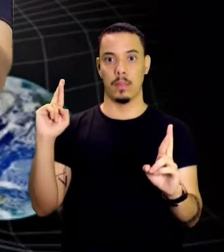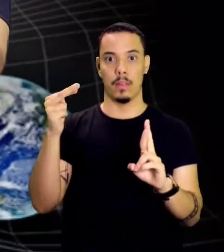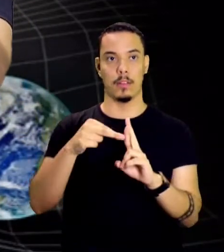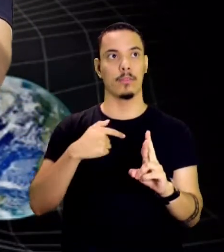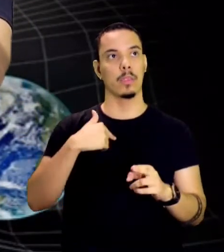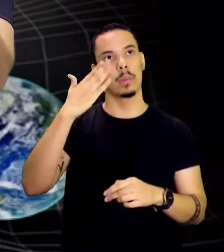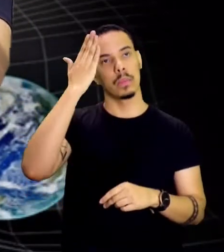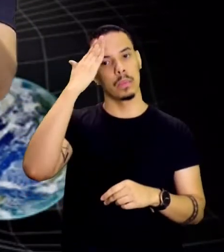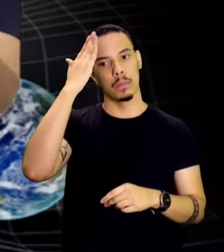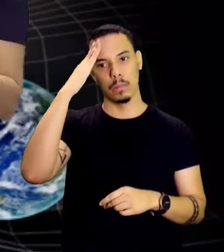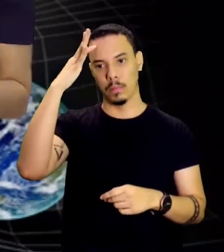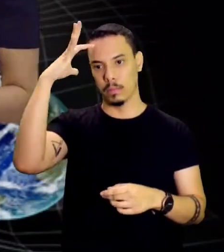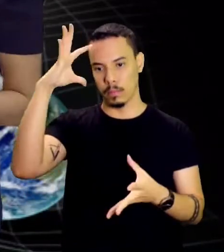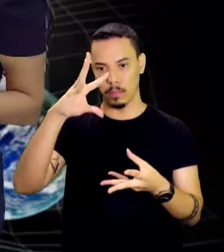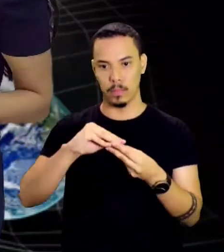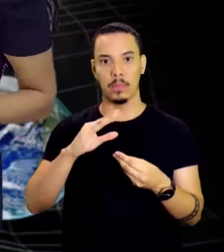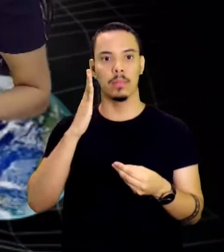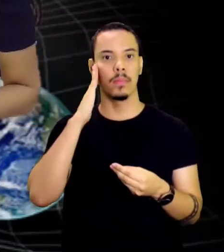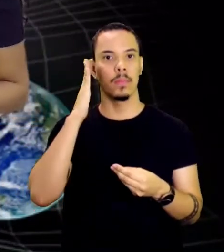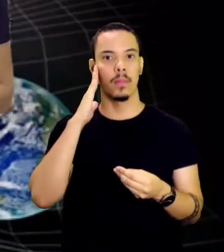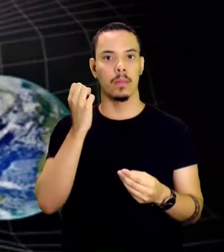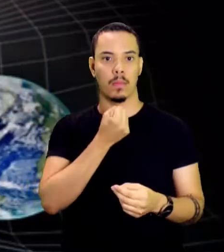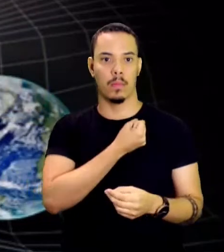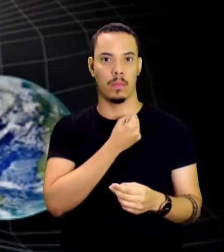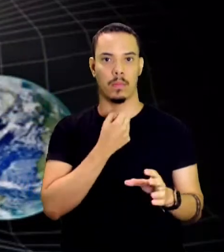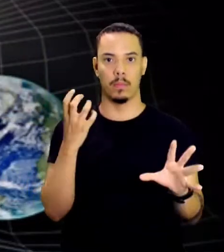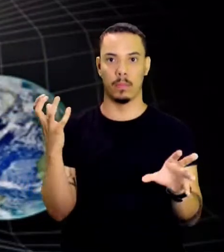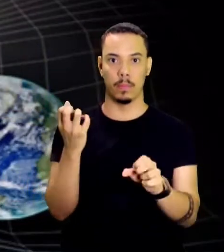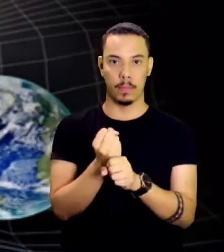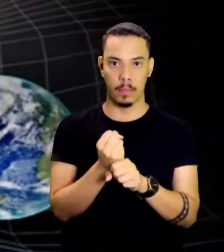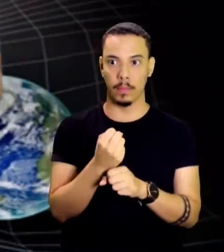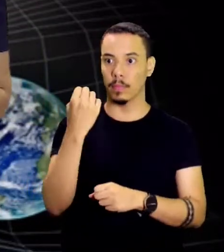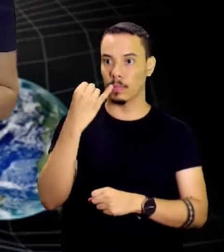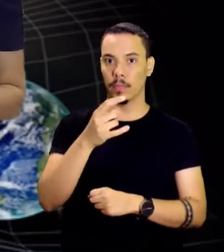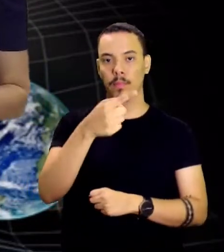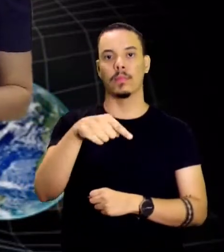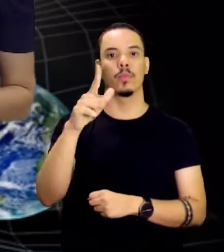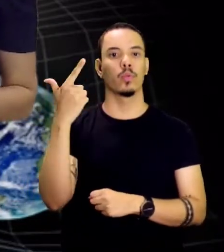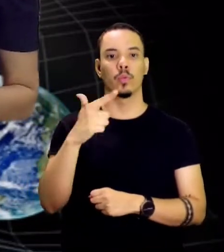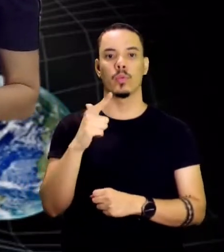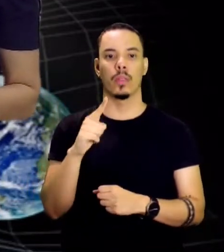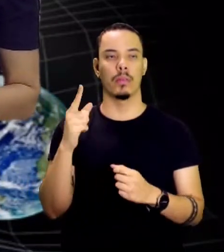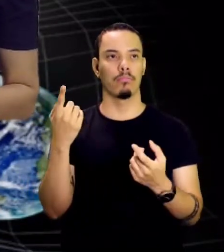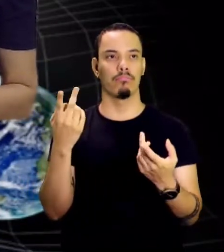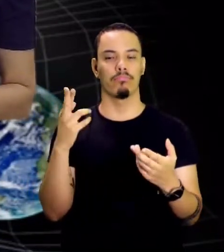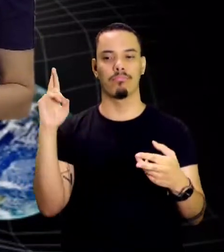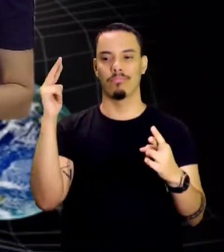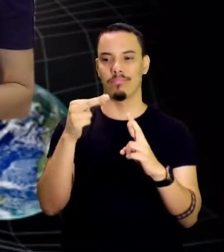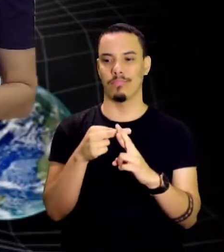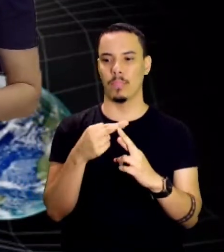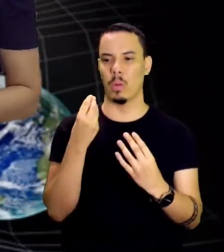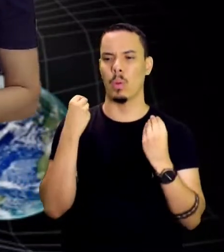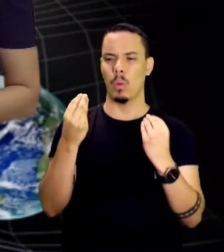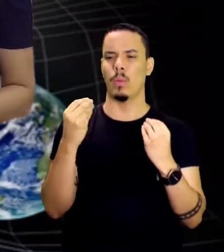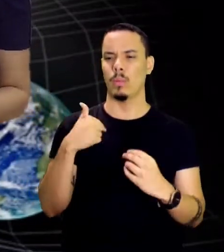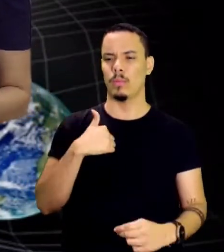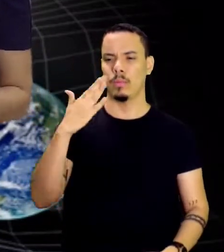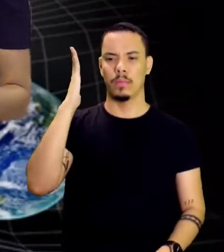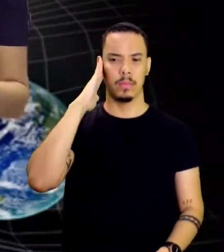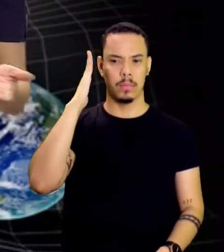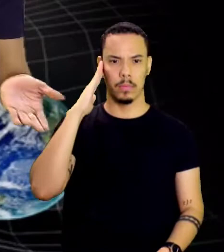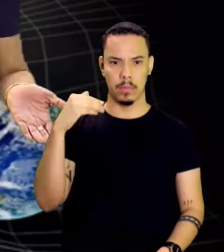para eu poder fazer as medidas de posições utilização de um ponto de referência desde como é que você vai para saber